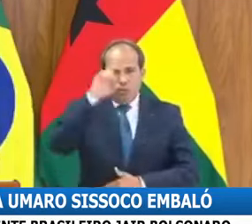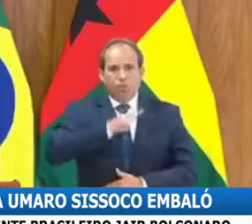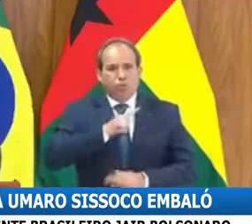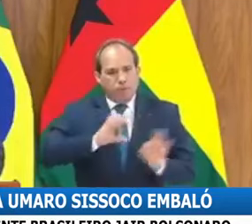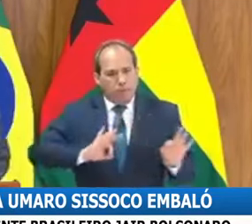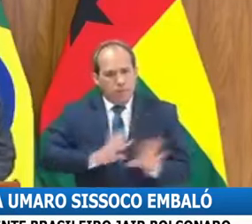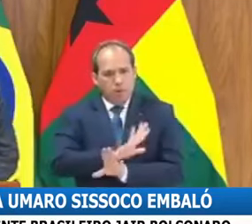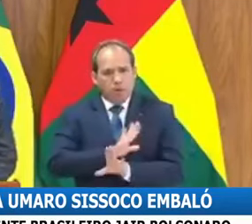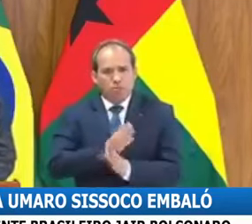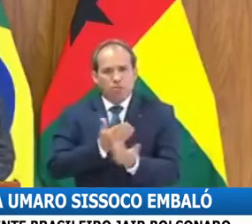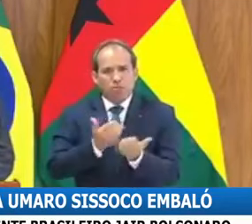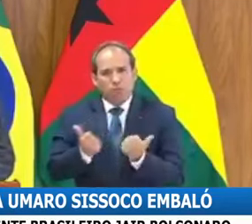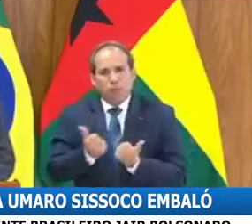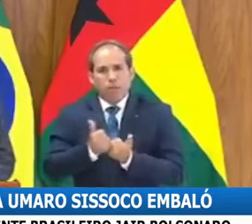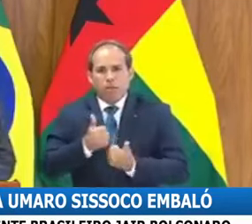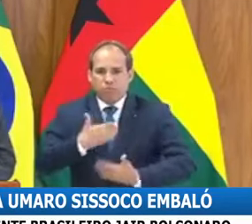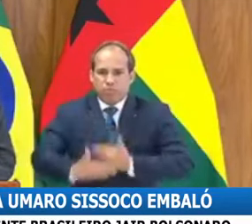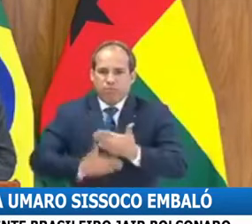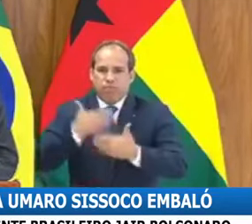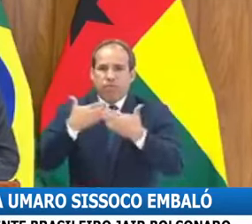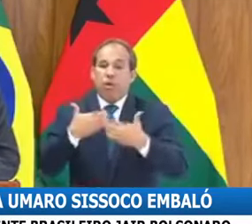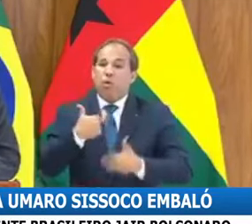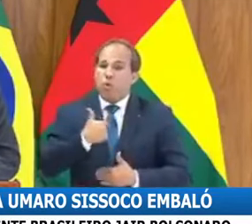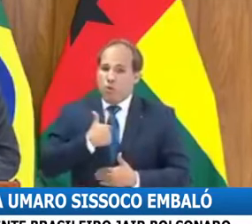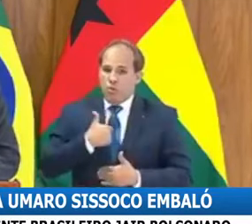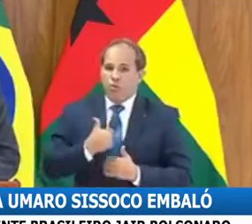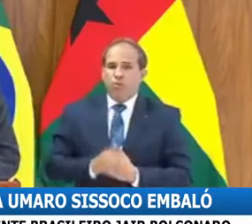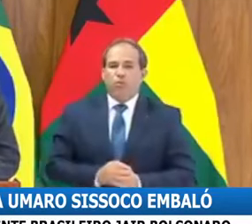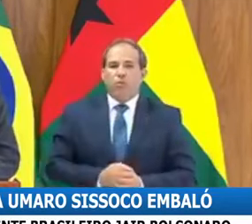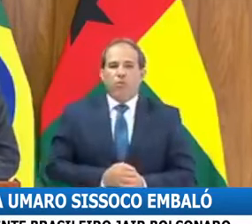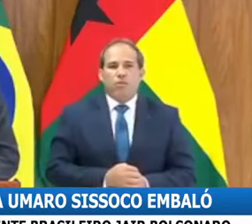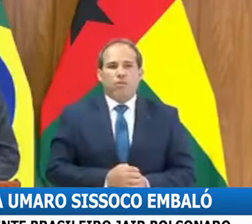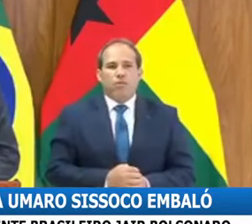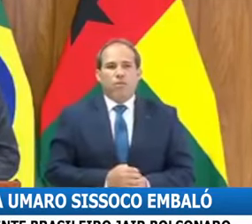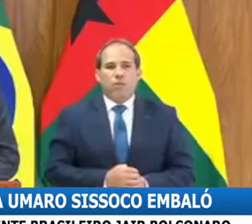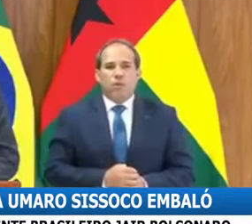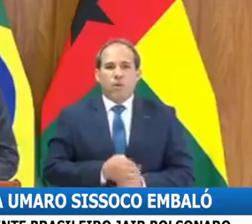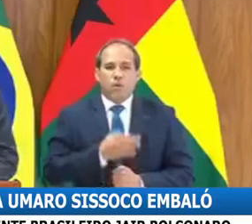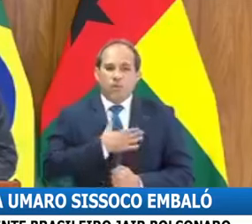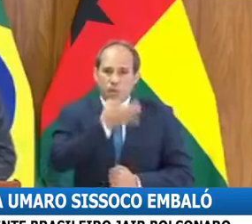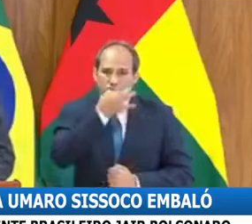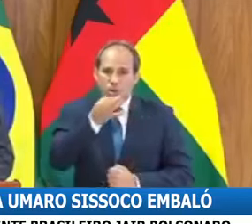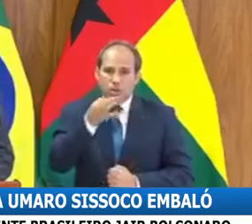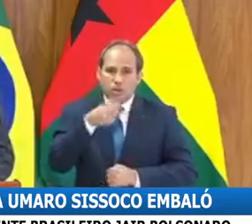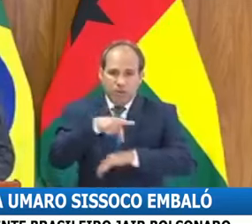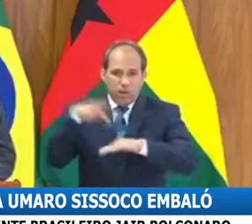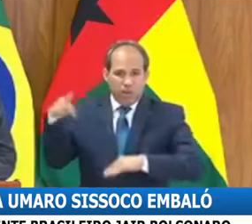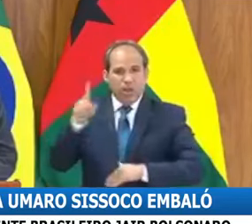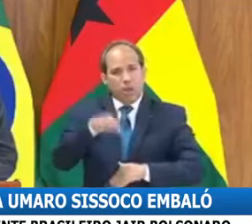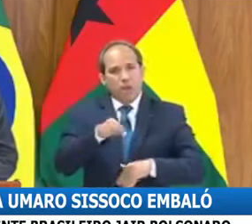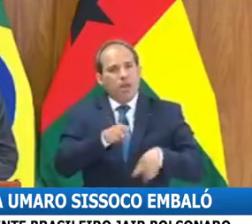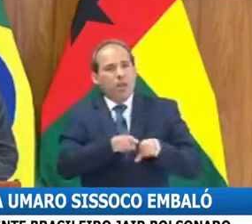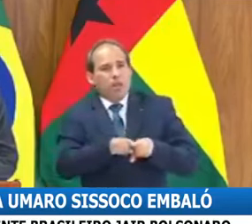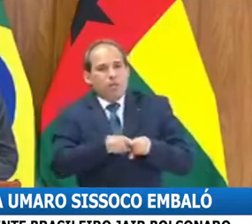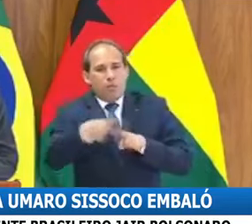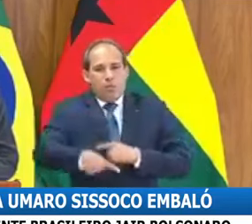servir e eu considero país irmão